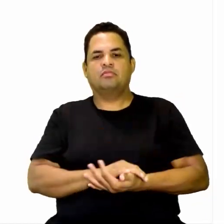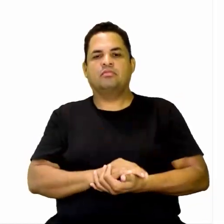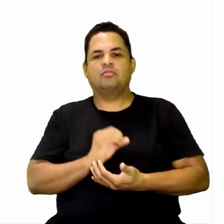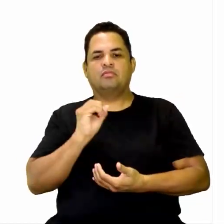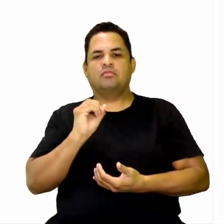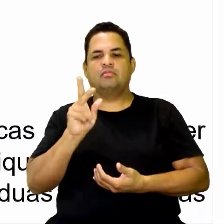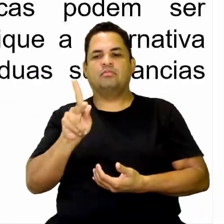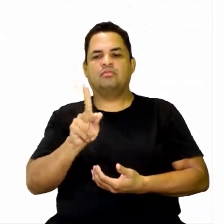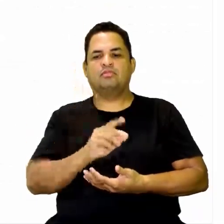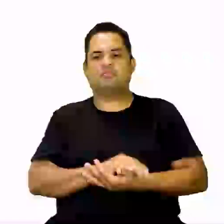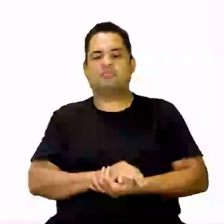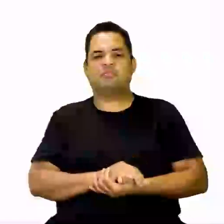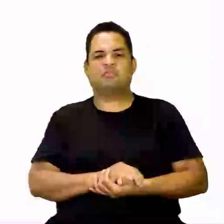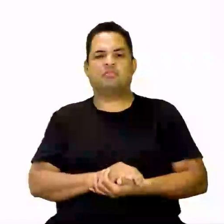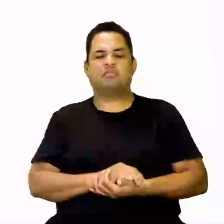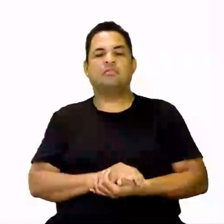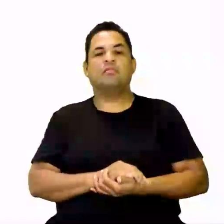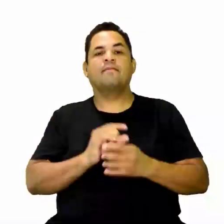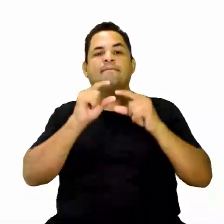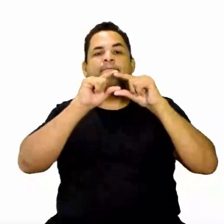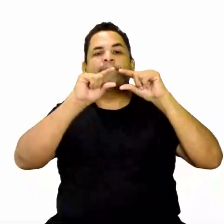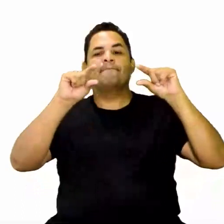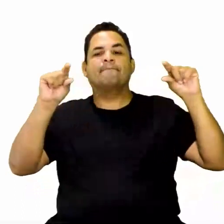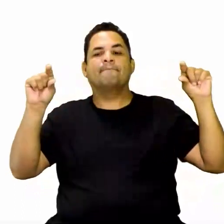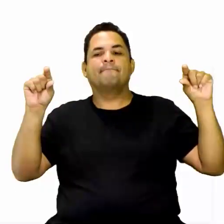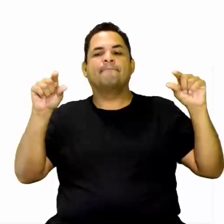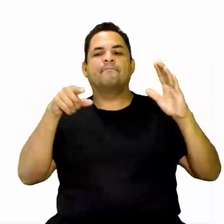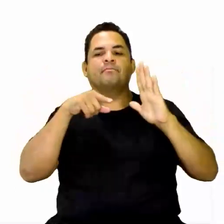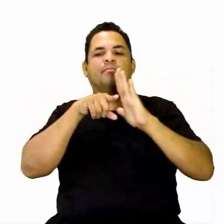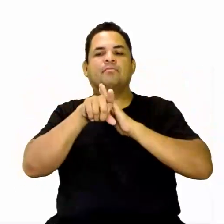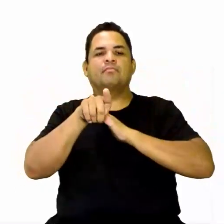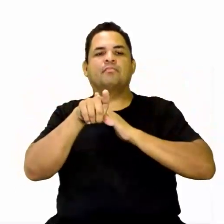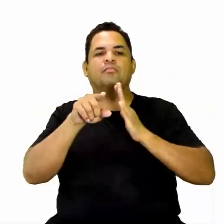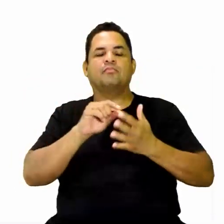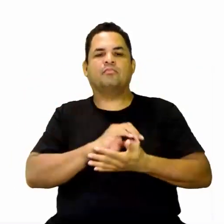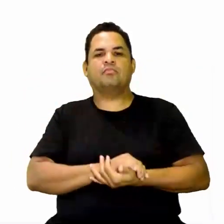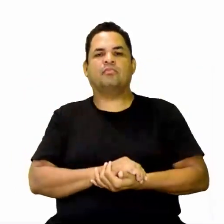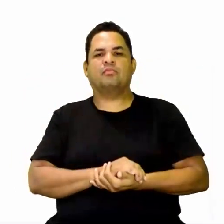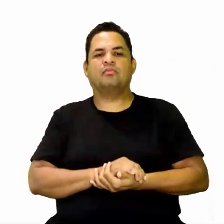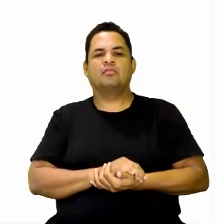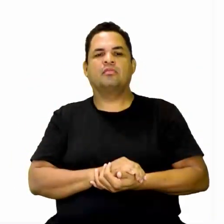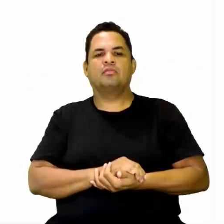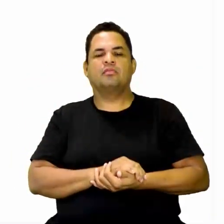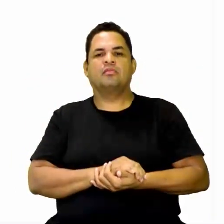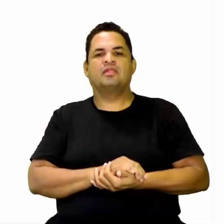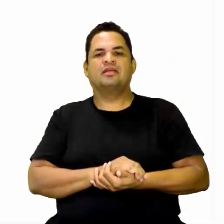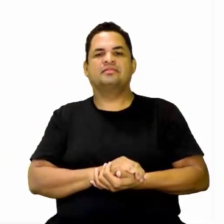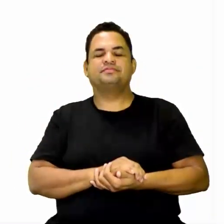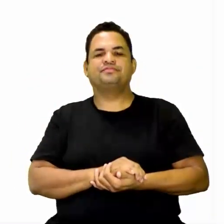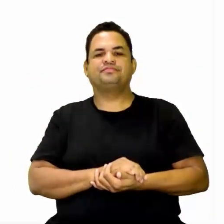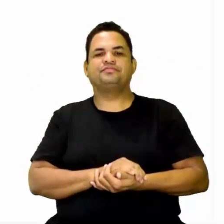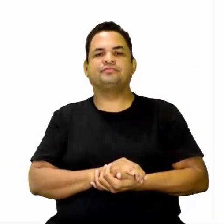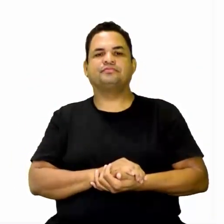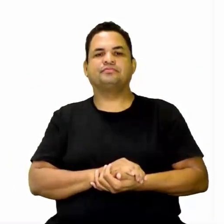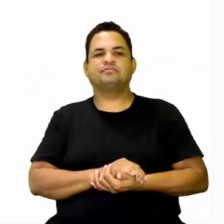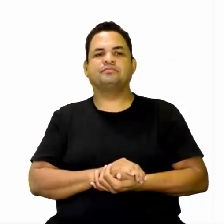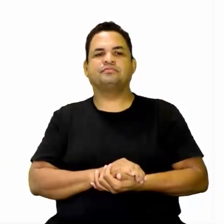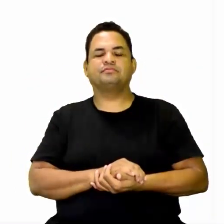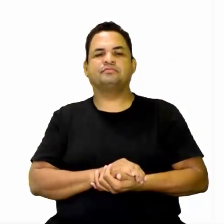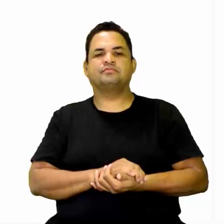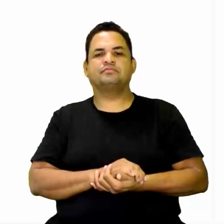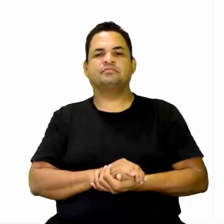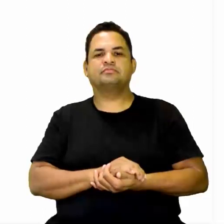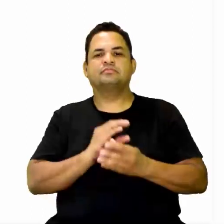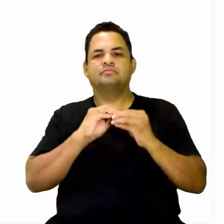ok? Olha só o enunciado desse aprender fazendo. O enunciado diz o seguinte: